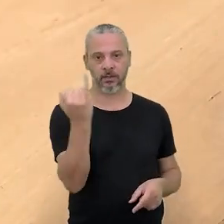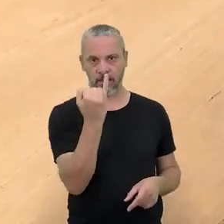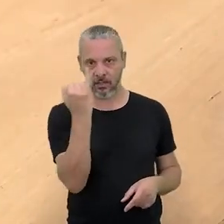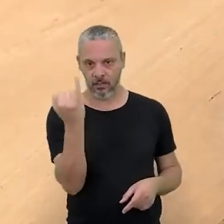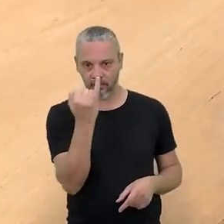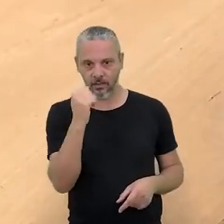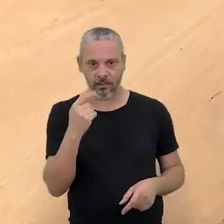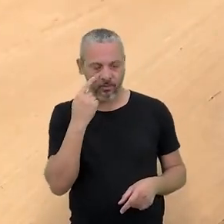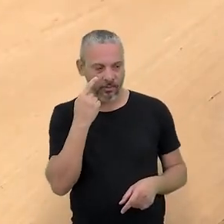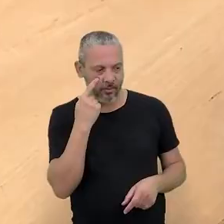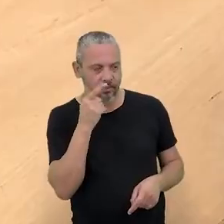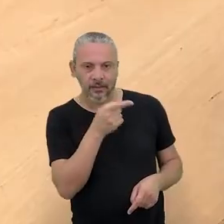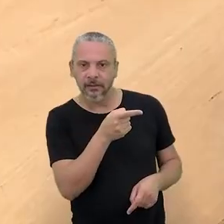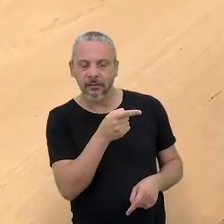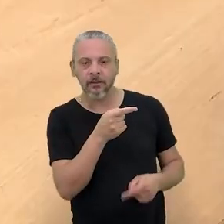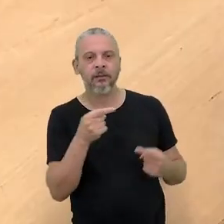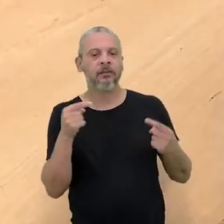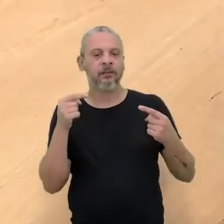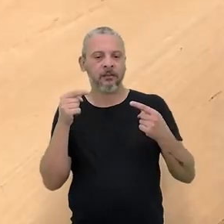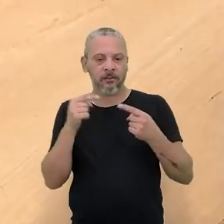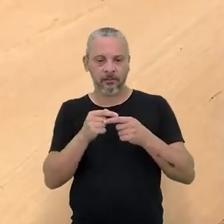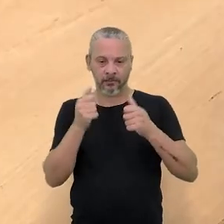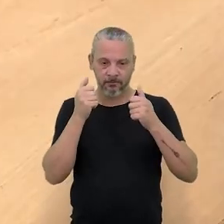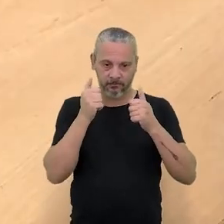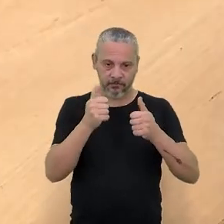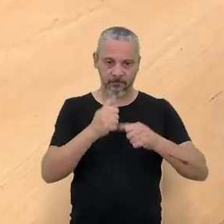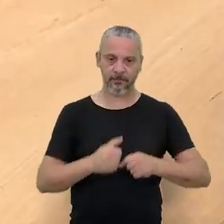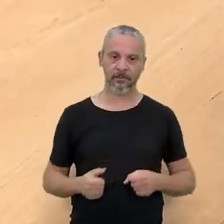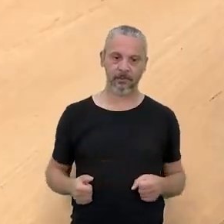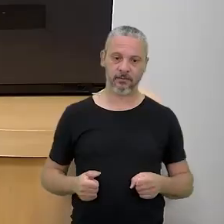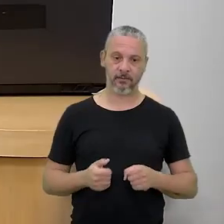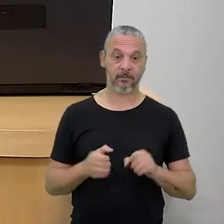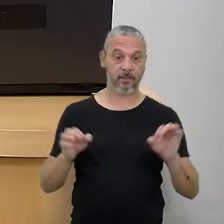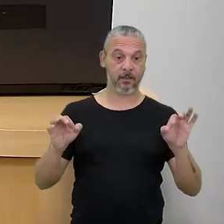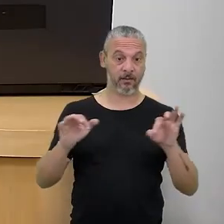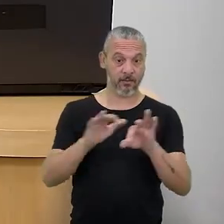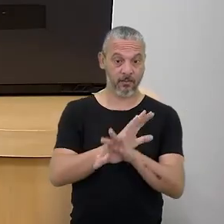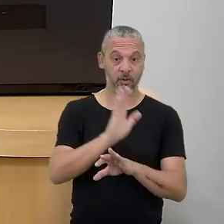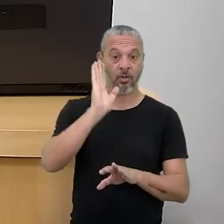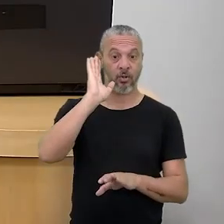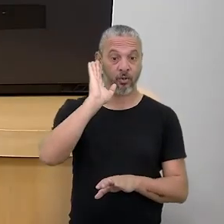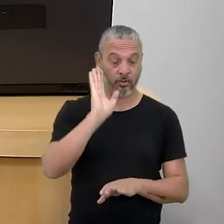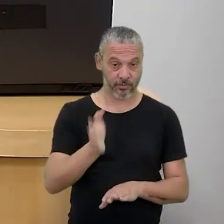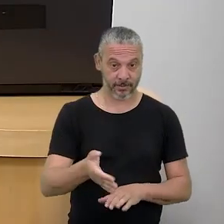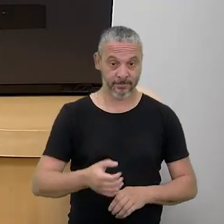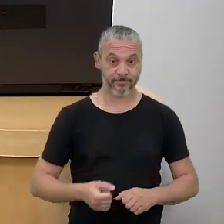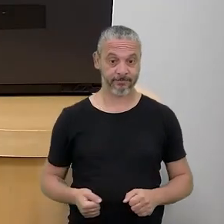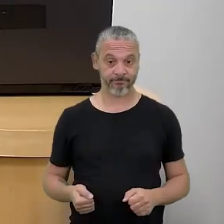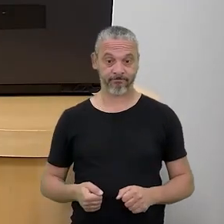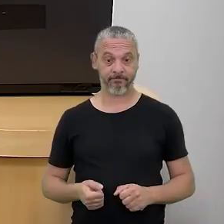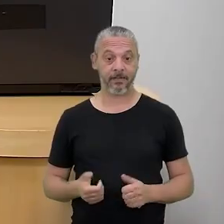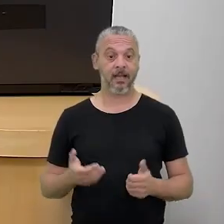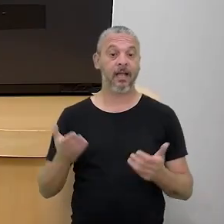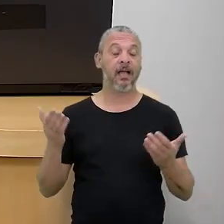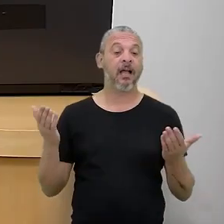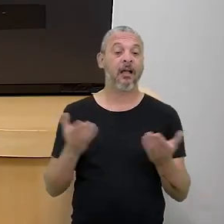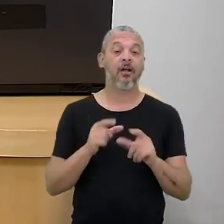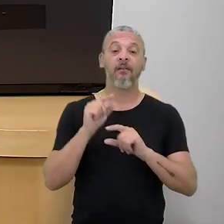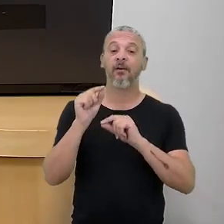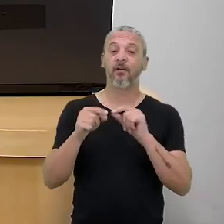isso, tenho aqui o cortezinho, tô com a ponta vedada. Pronto, a gente tem essa parte feita,